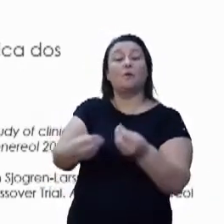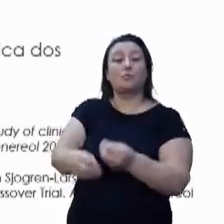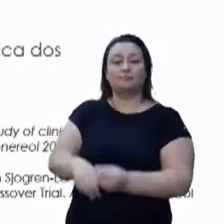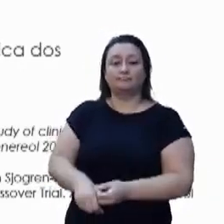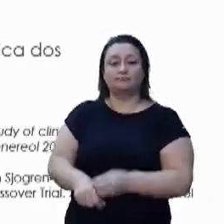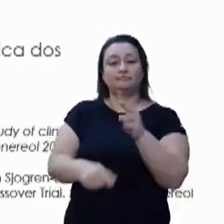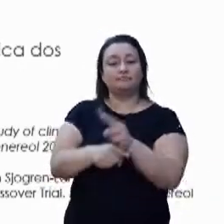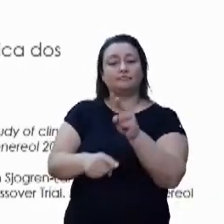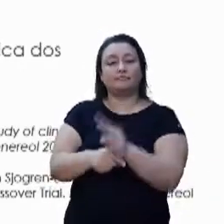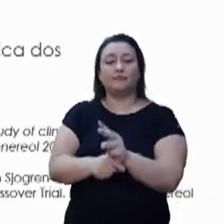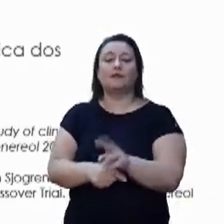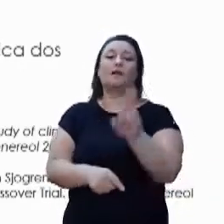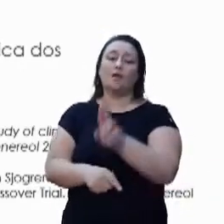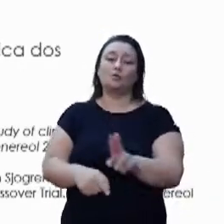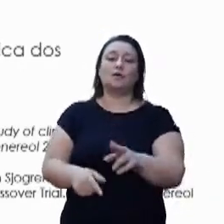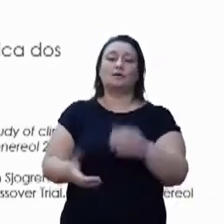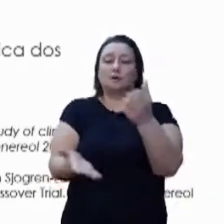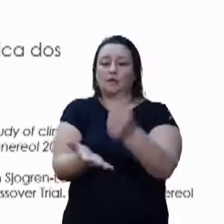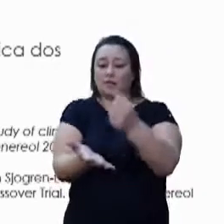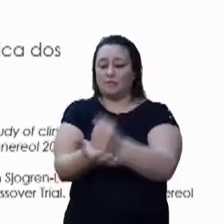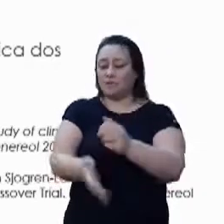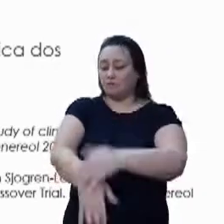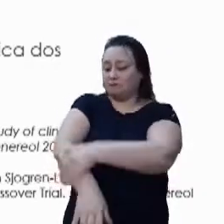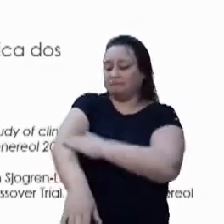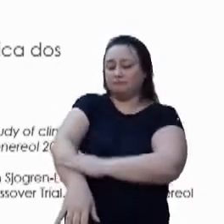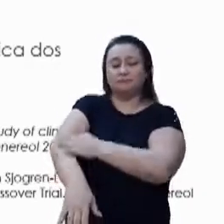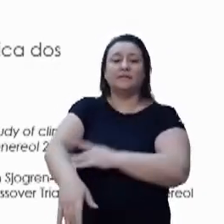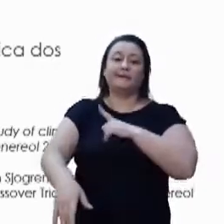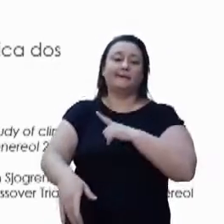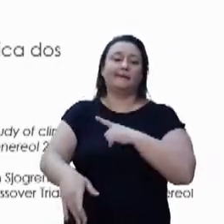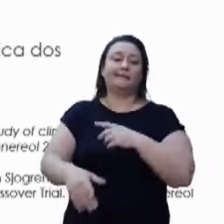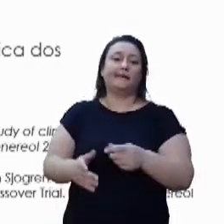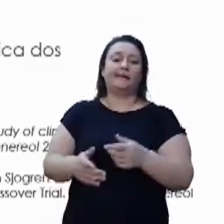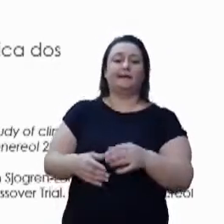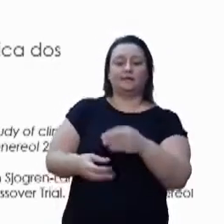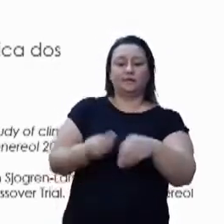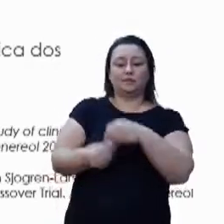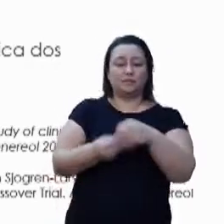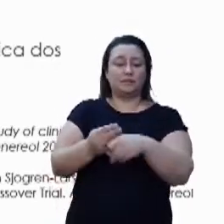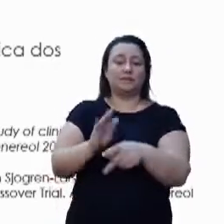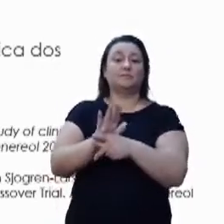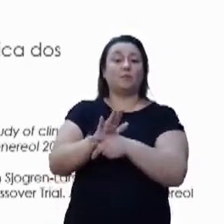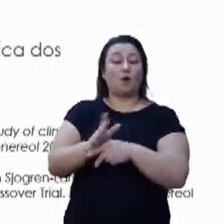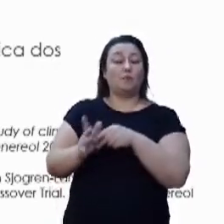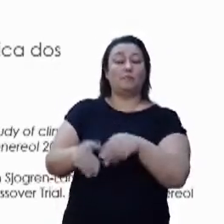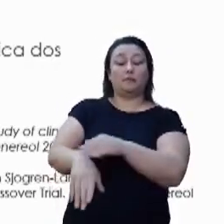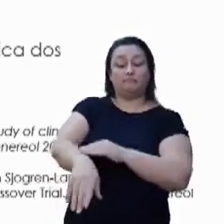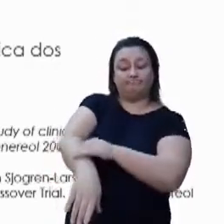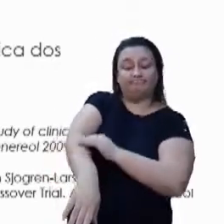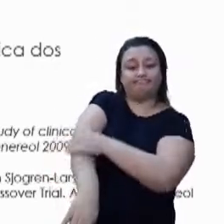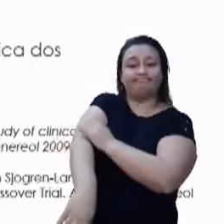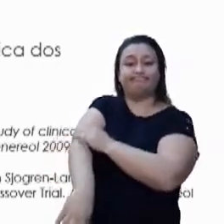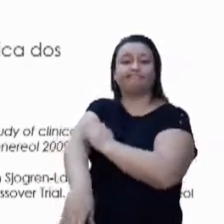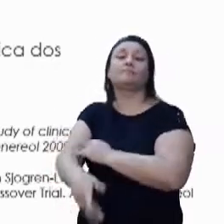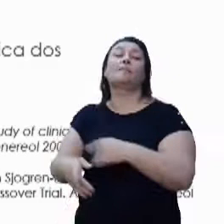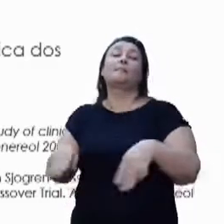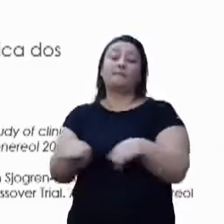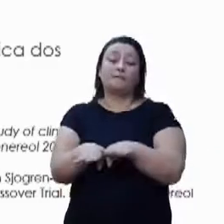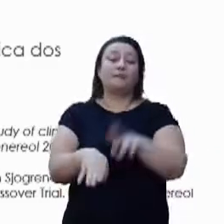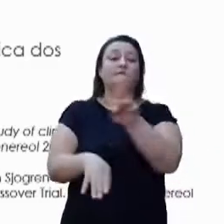são usados emolientes hidratantes, que contêm agentes ceratolíticos, incluindo ureia, ácido lático, propilenoglicol. Eventualmente,